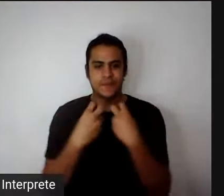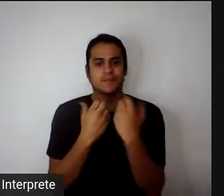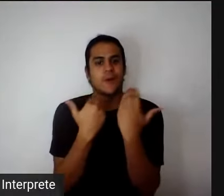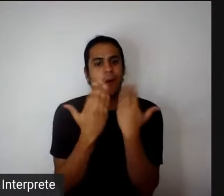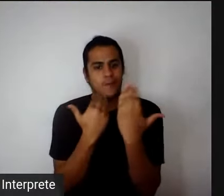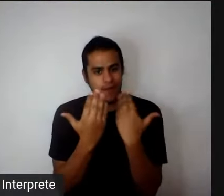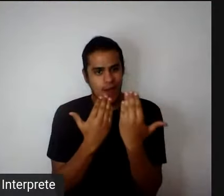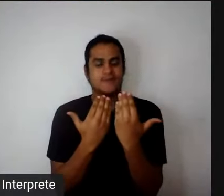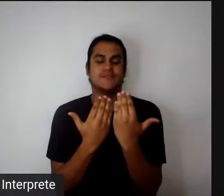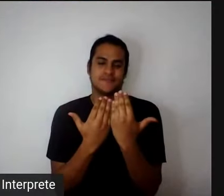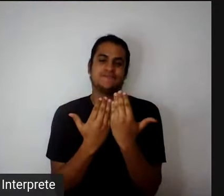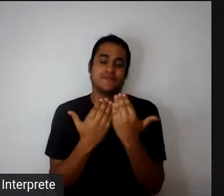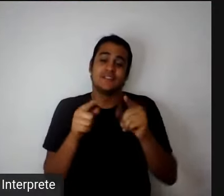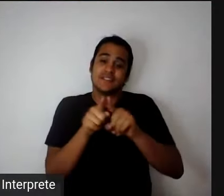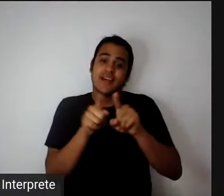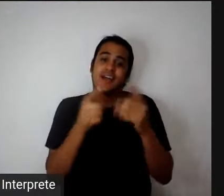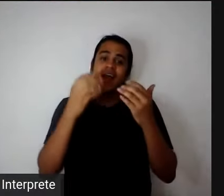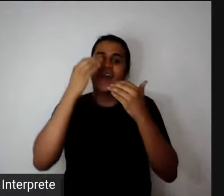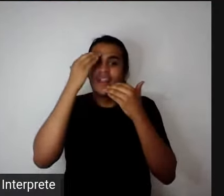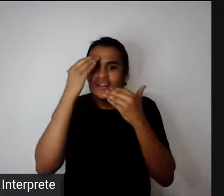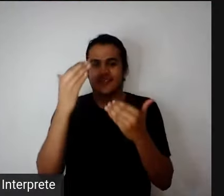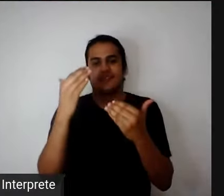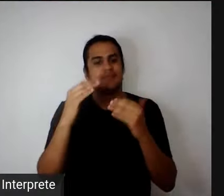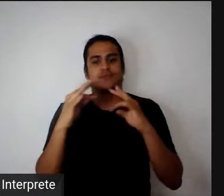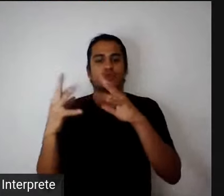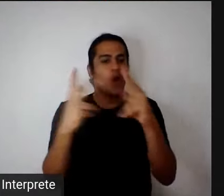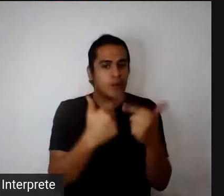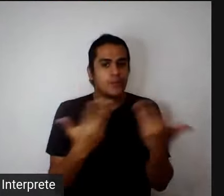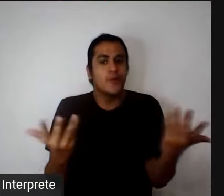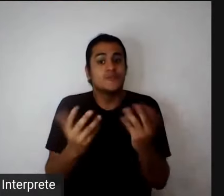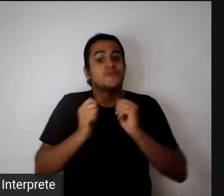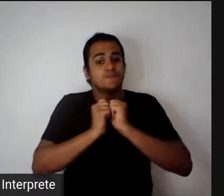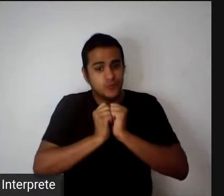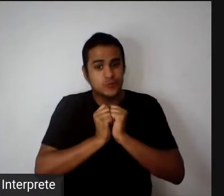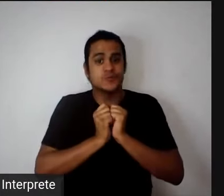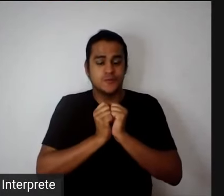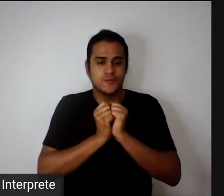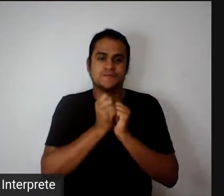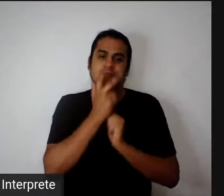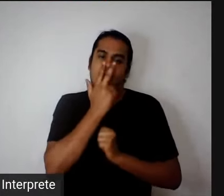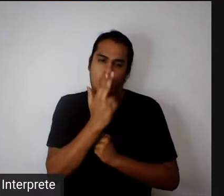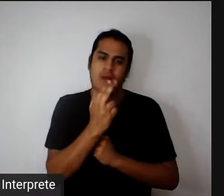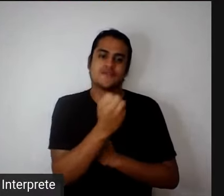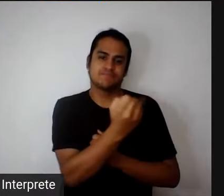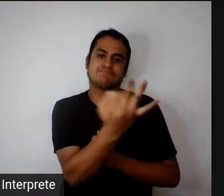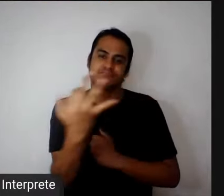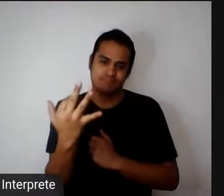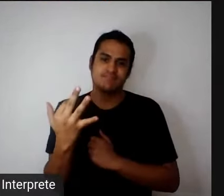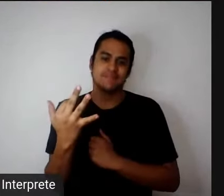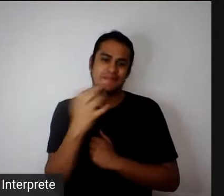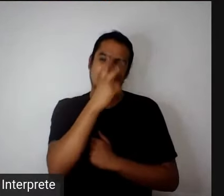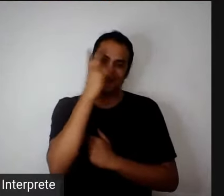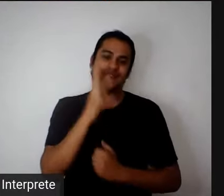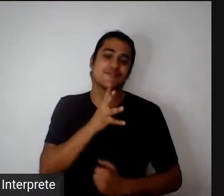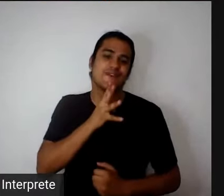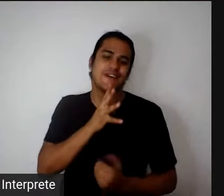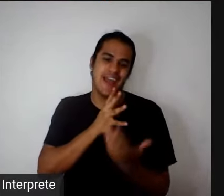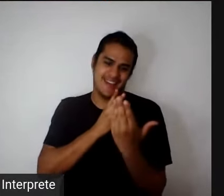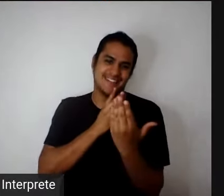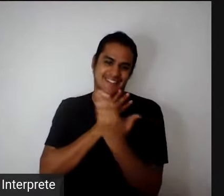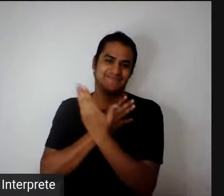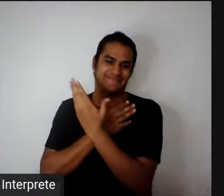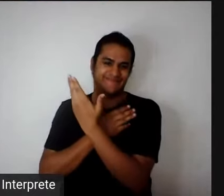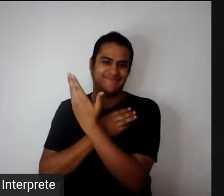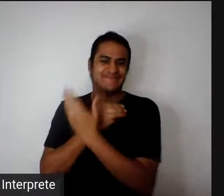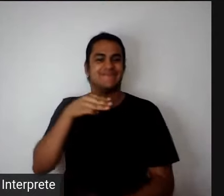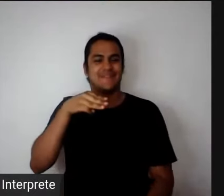agradecer a presença de todos que estão conosco. Acho que muitos dos conhecidos de Maureen, seguramente, né?